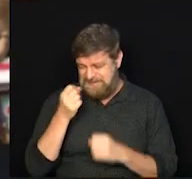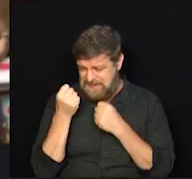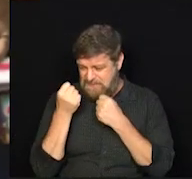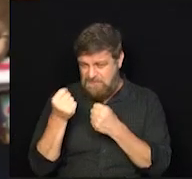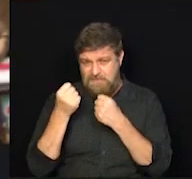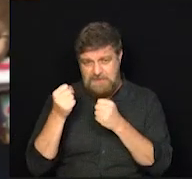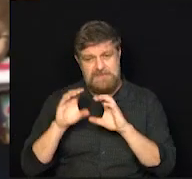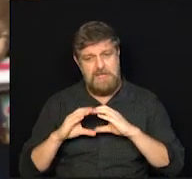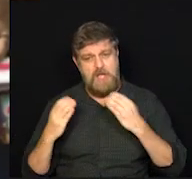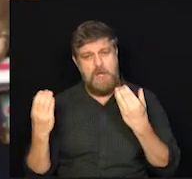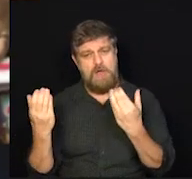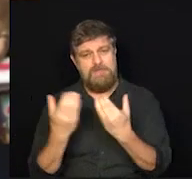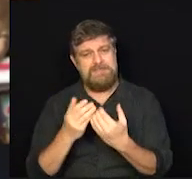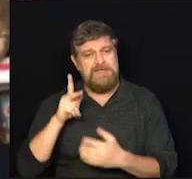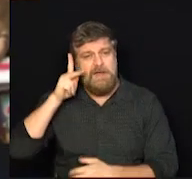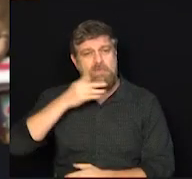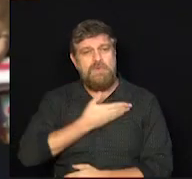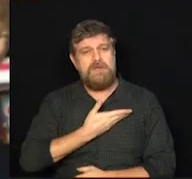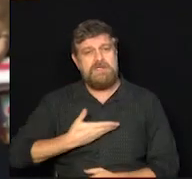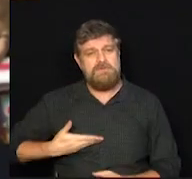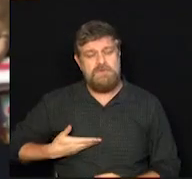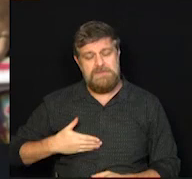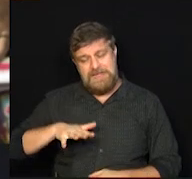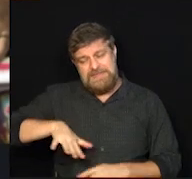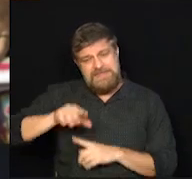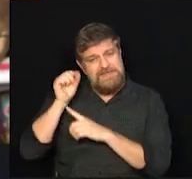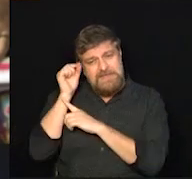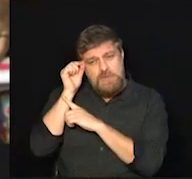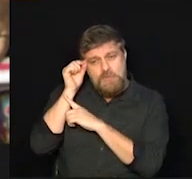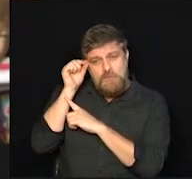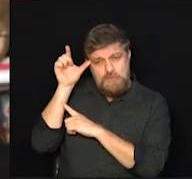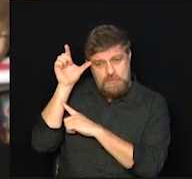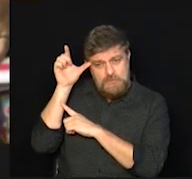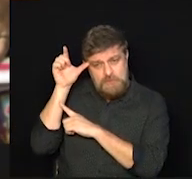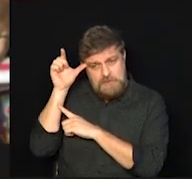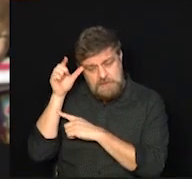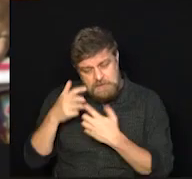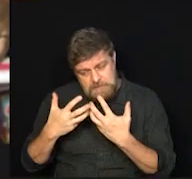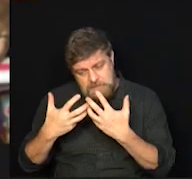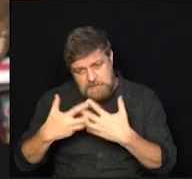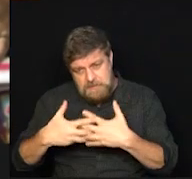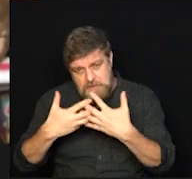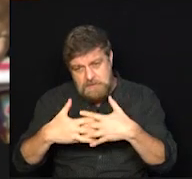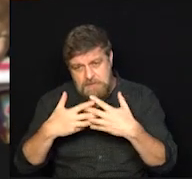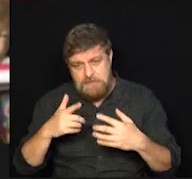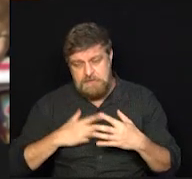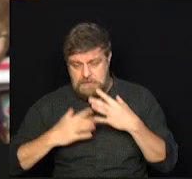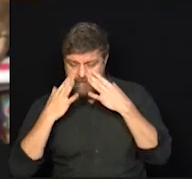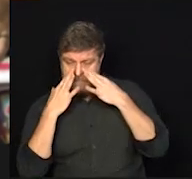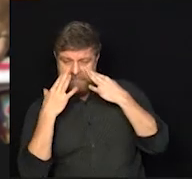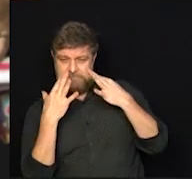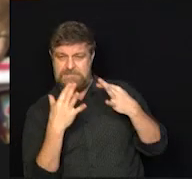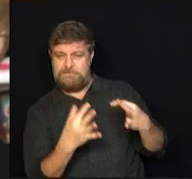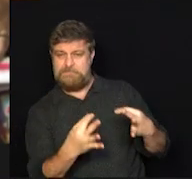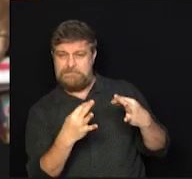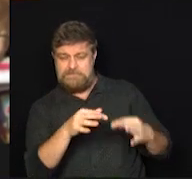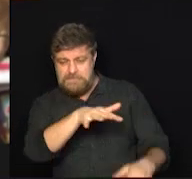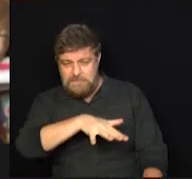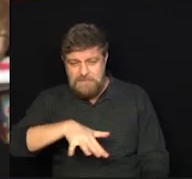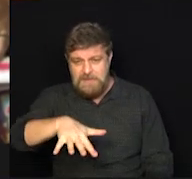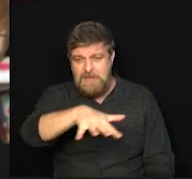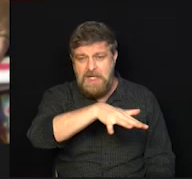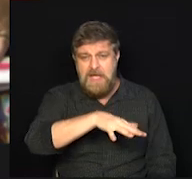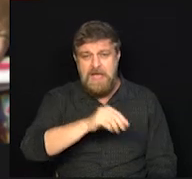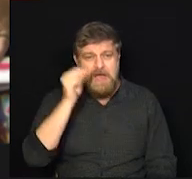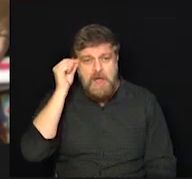coletivo na construção de políticas públicas culturais que efetivamente olhem para os equipamentos em